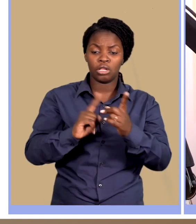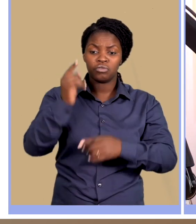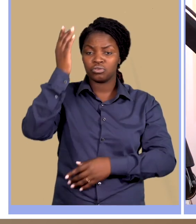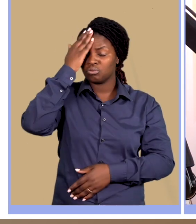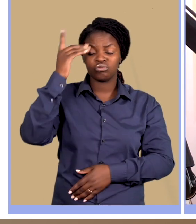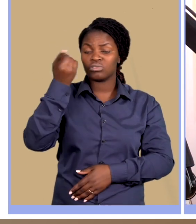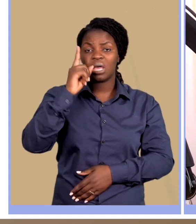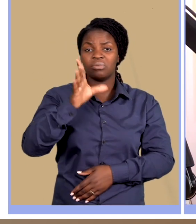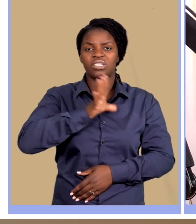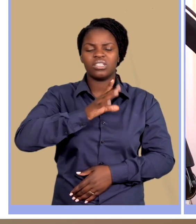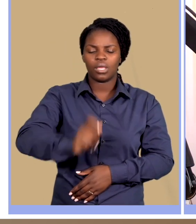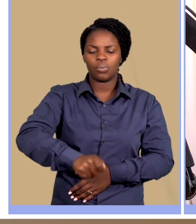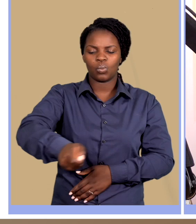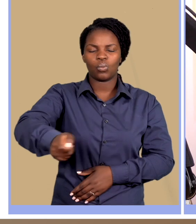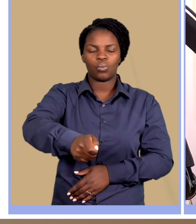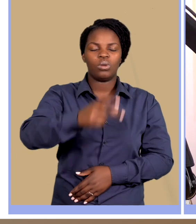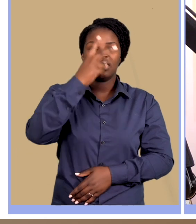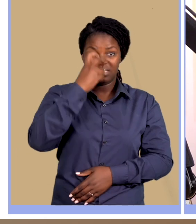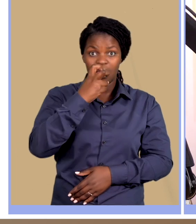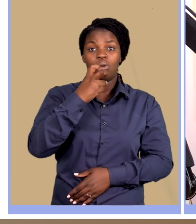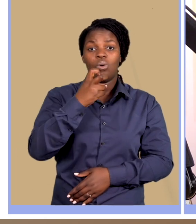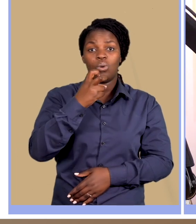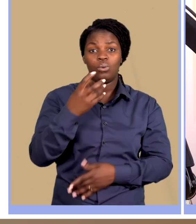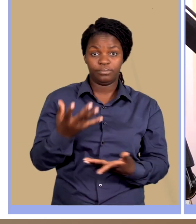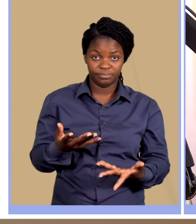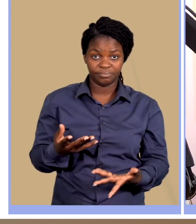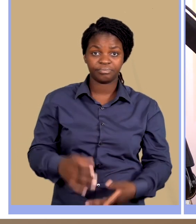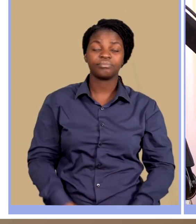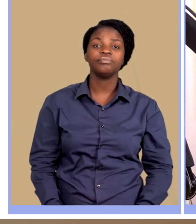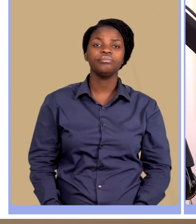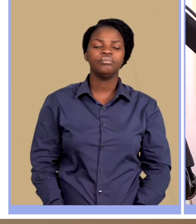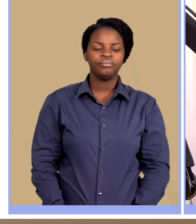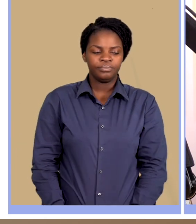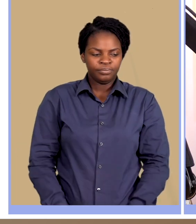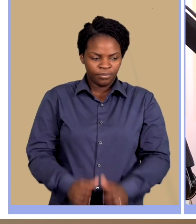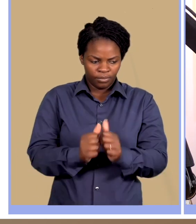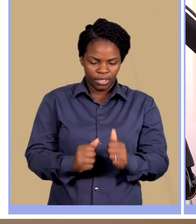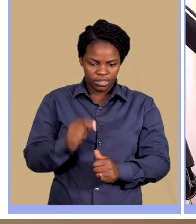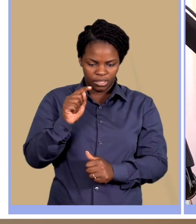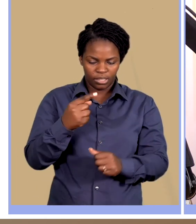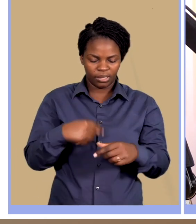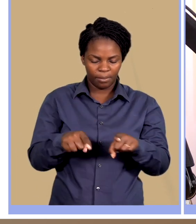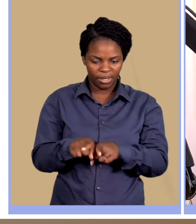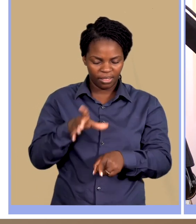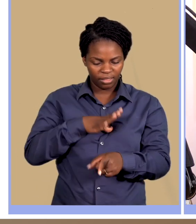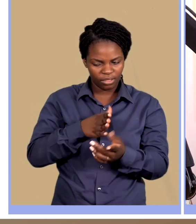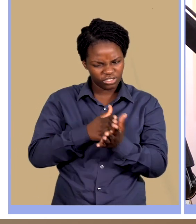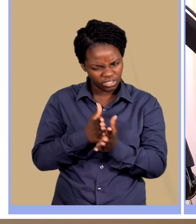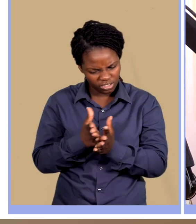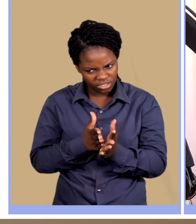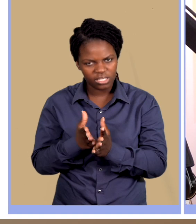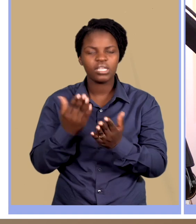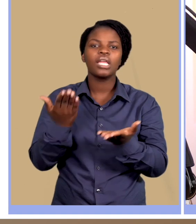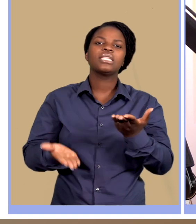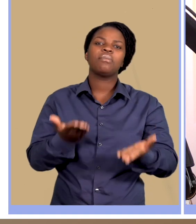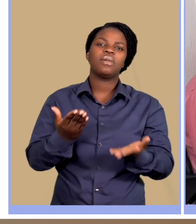também alternativas baseadas no contexto. Mas deixe-me só recuar em relação